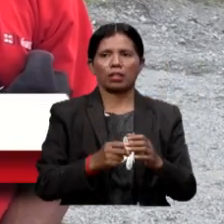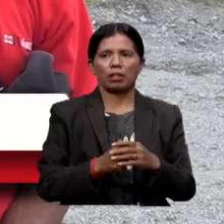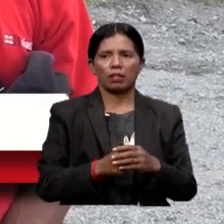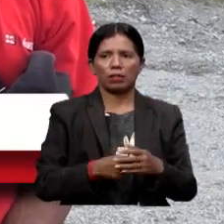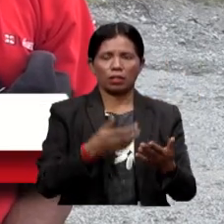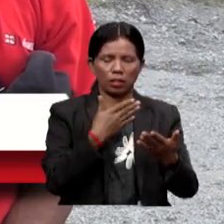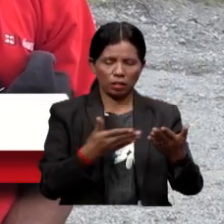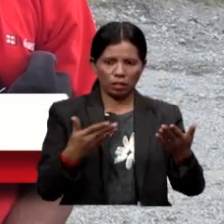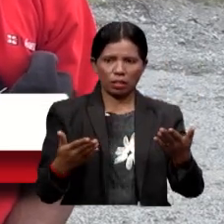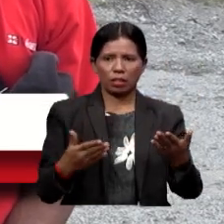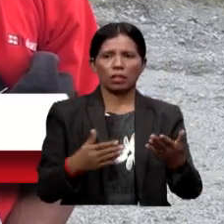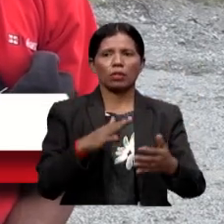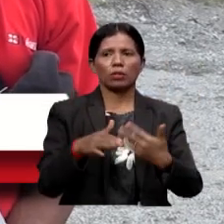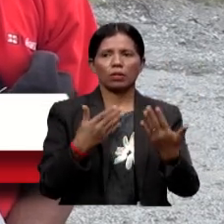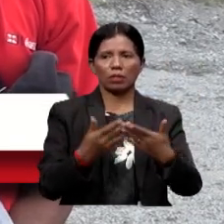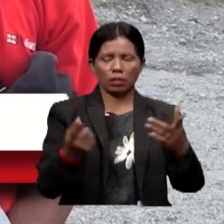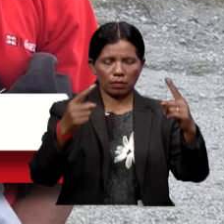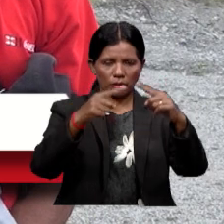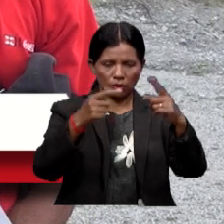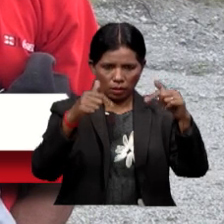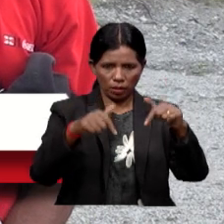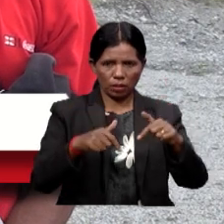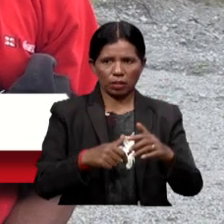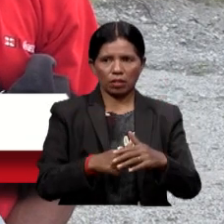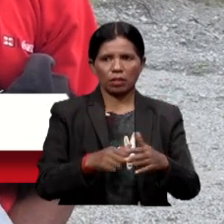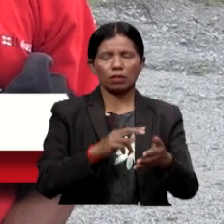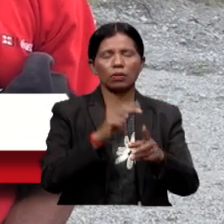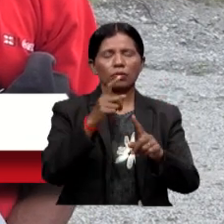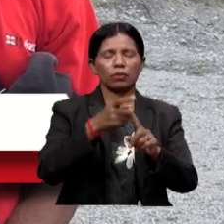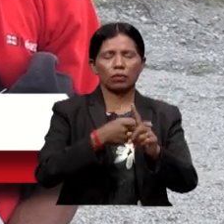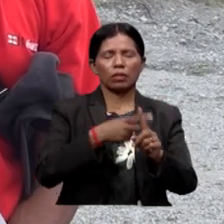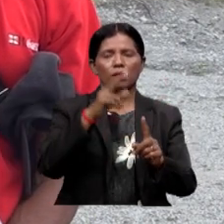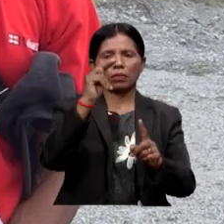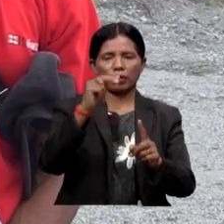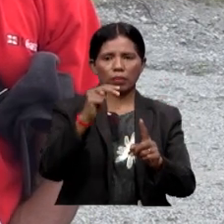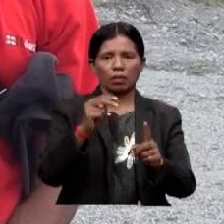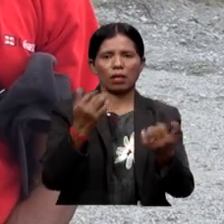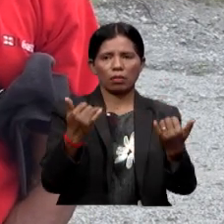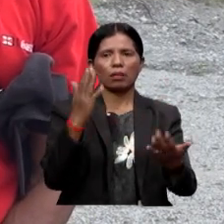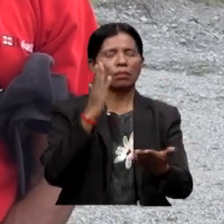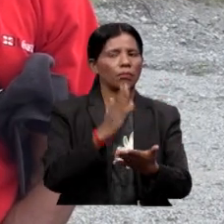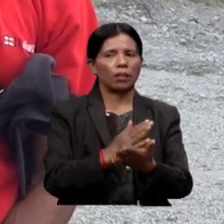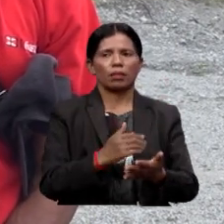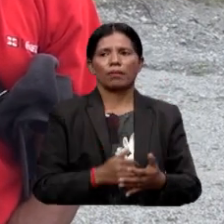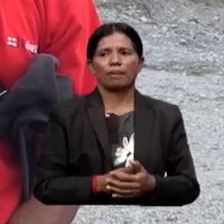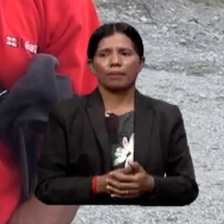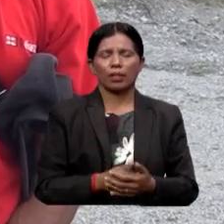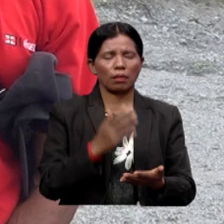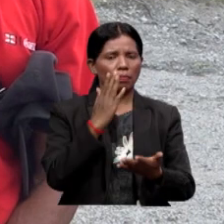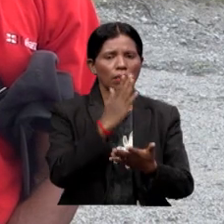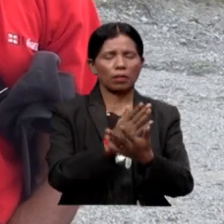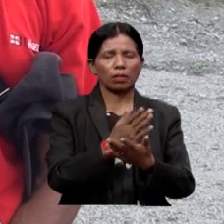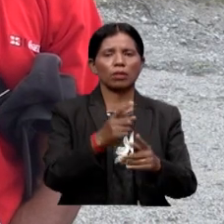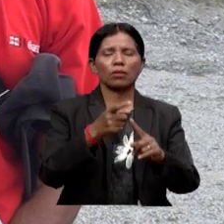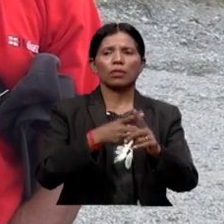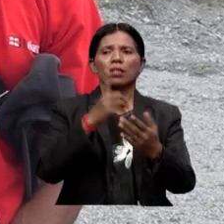Equipamento durante, nia mai toe, ne, ia novembro, ne, ai para ela. Novembro não vai para, to